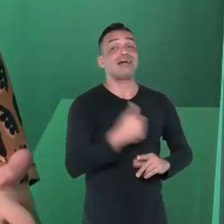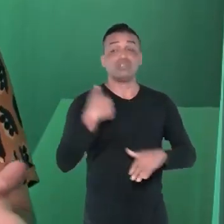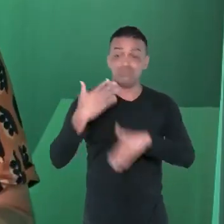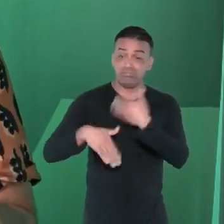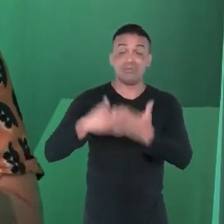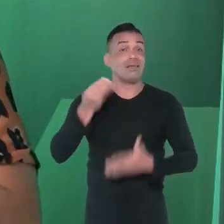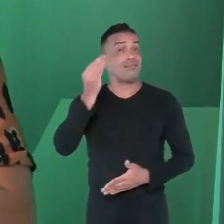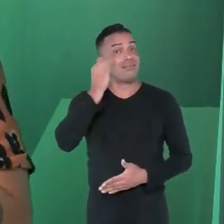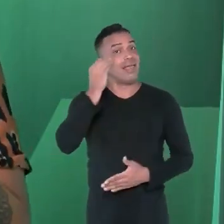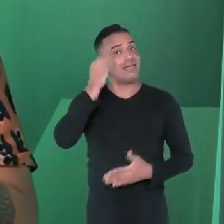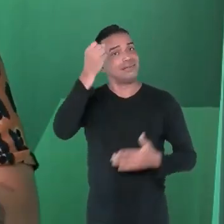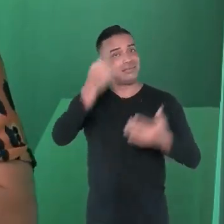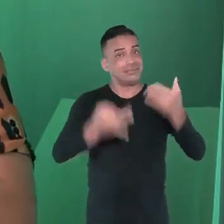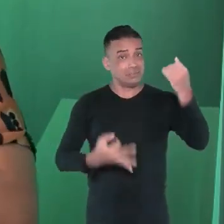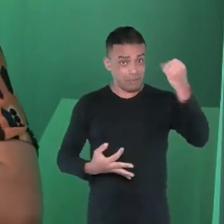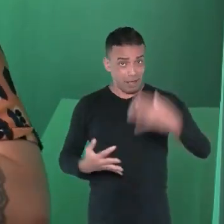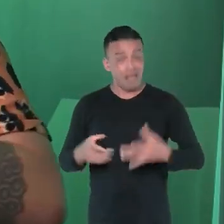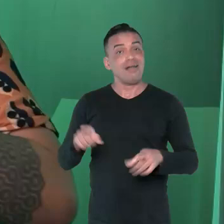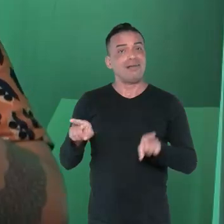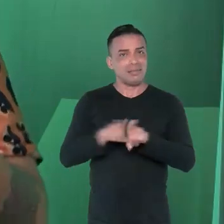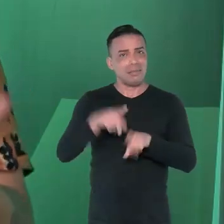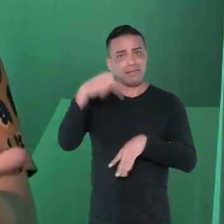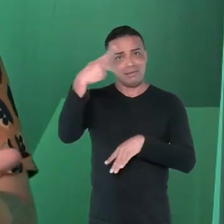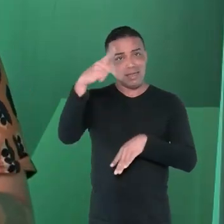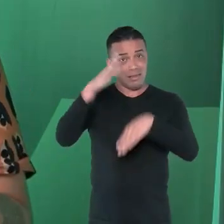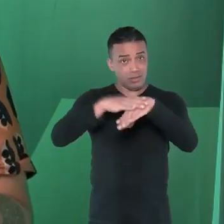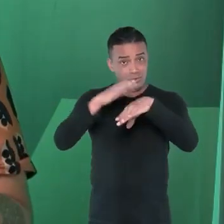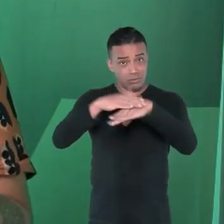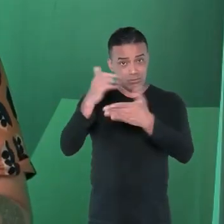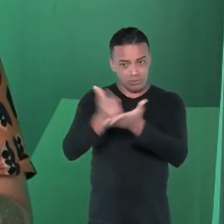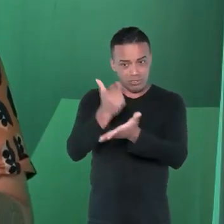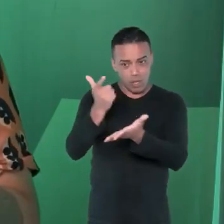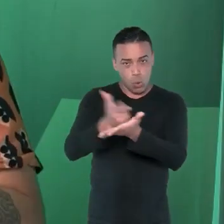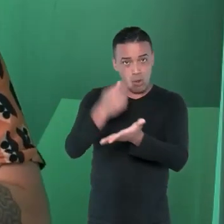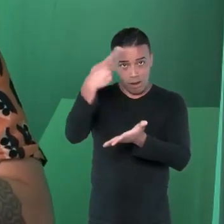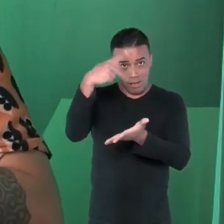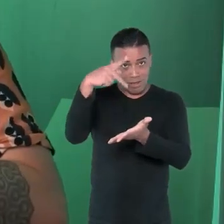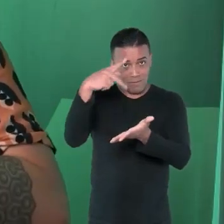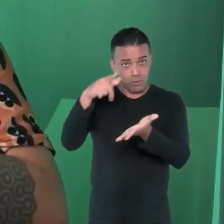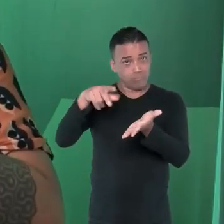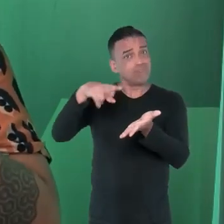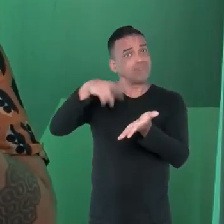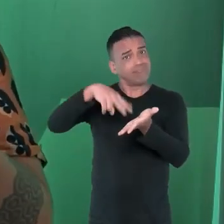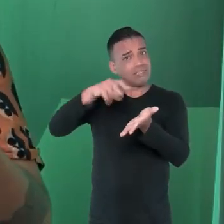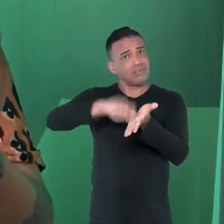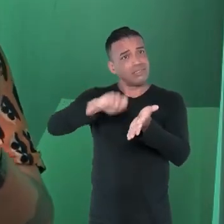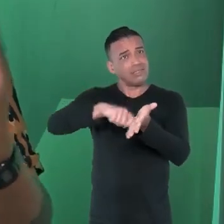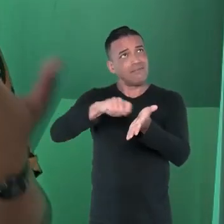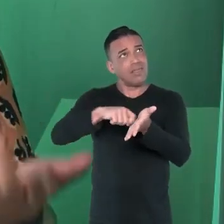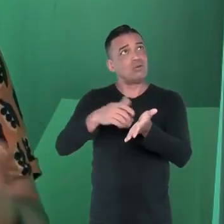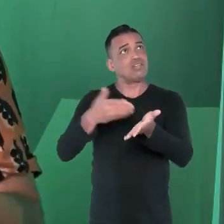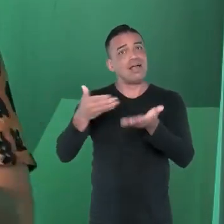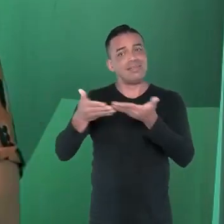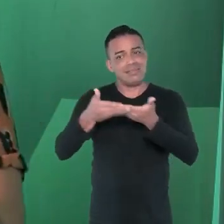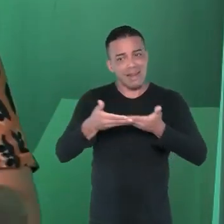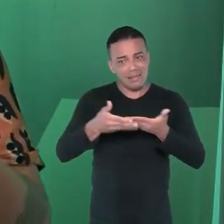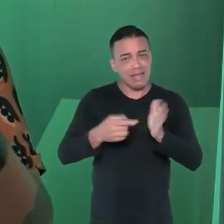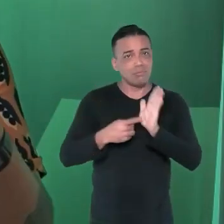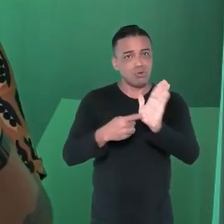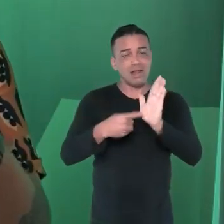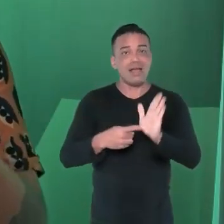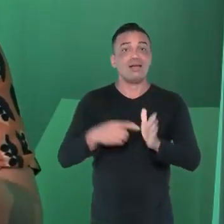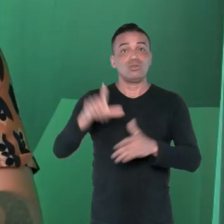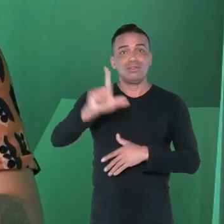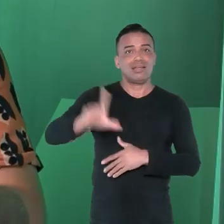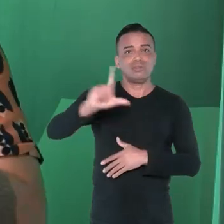diversas formas, né? No seu próprio livro você traz como que isso já foi tratado na literatura, no